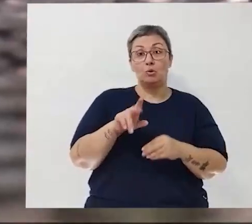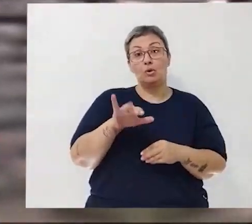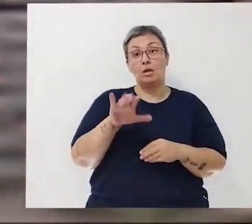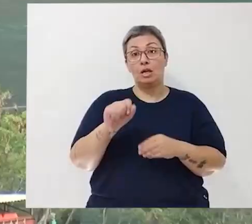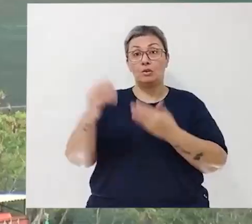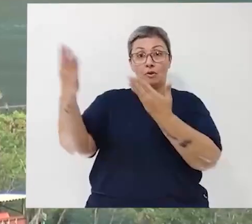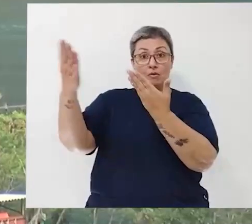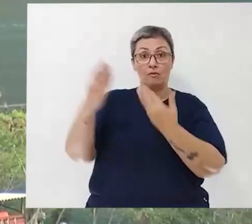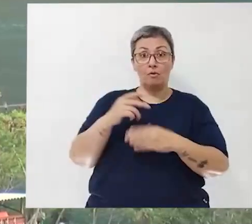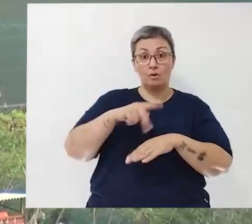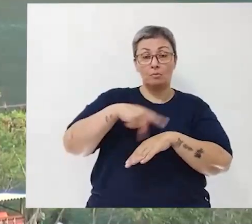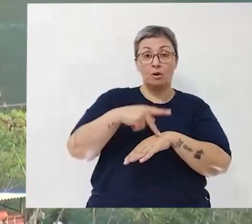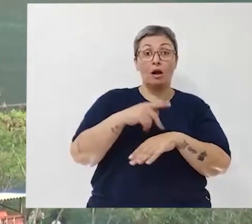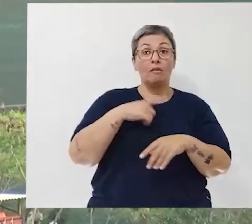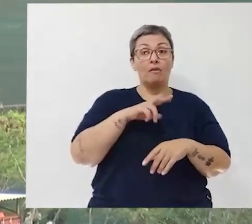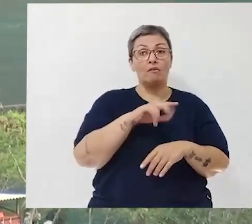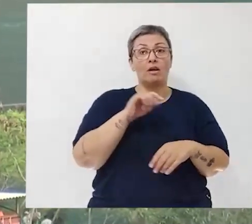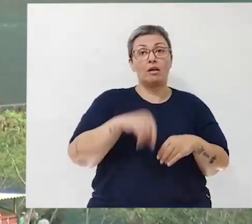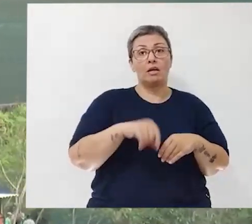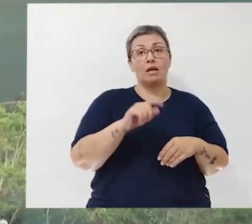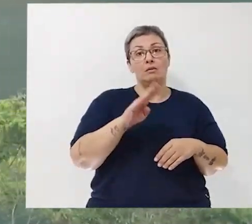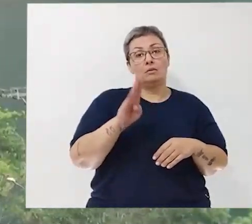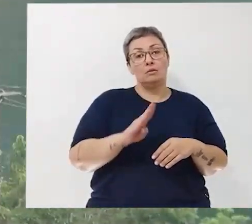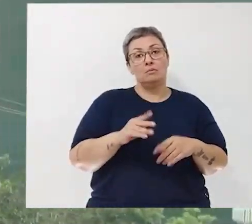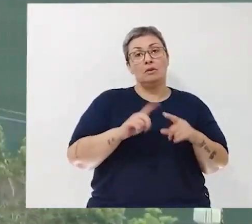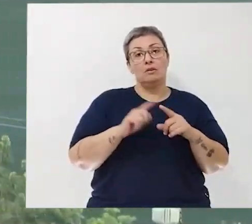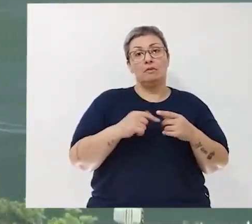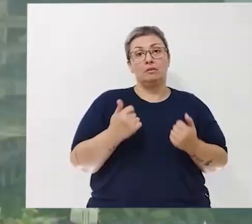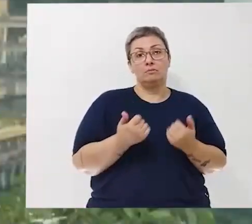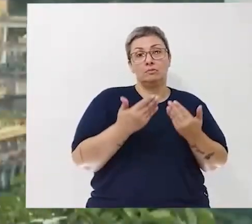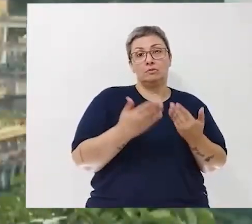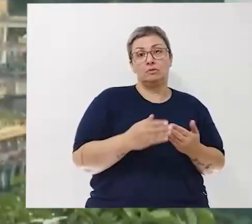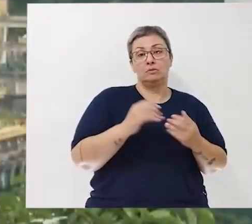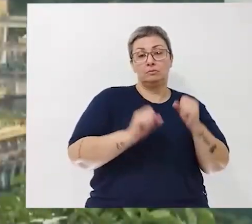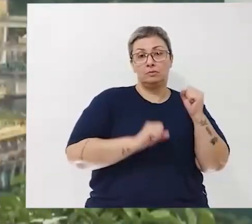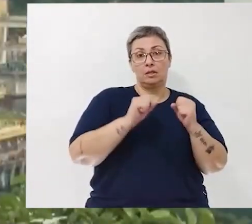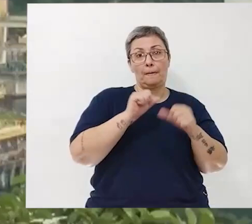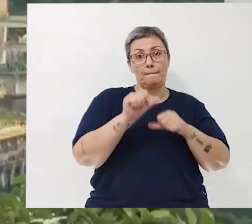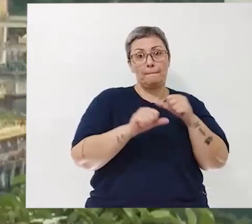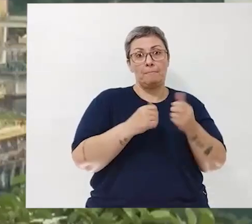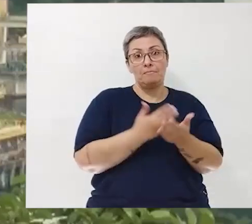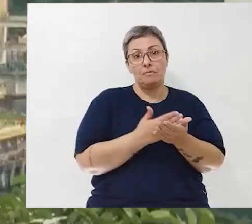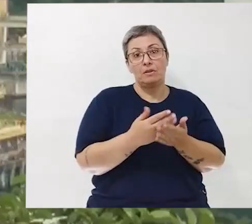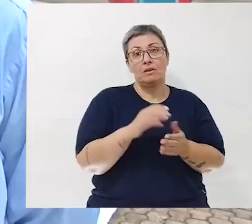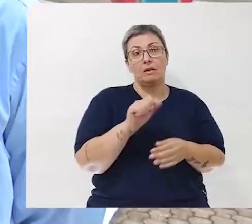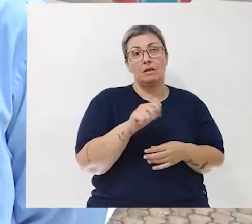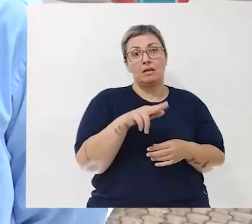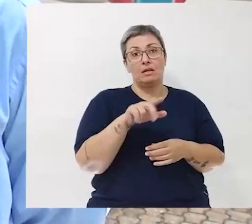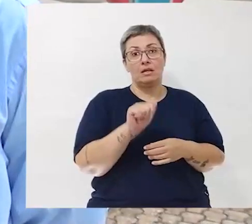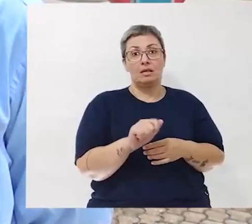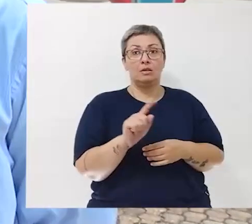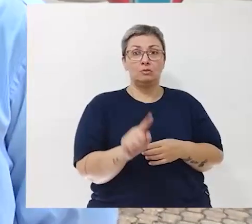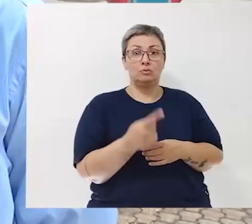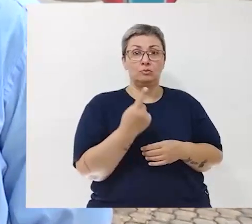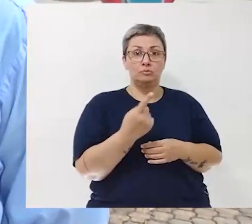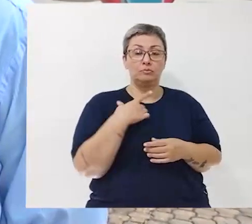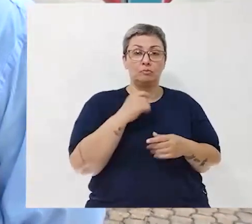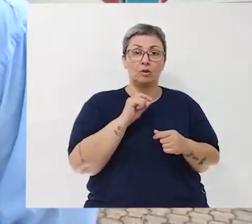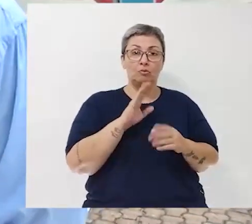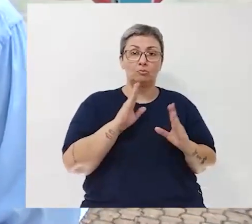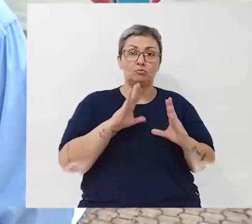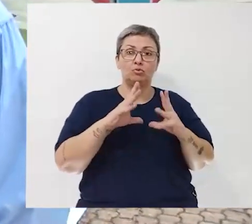fora do país será enriquecido aqui e vai abastecer as nossas usinas. Mudança que começa com Angra 1. Com isso, a gente estaria